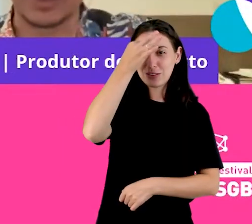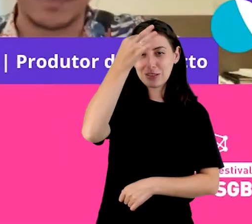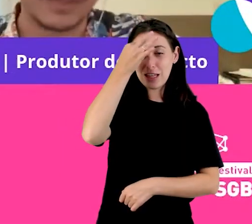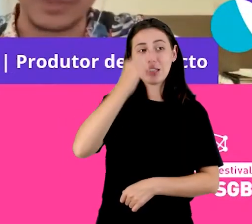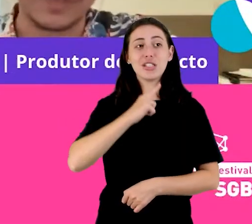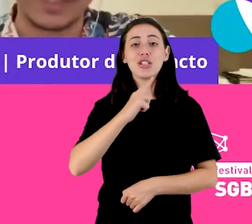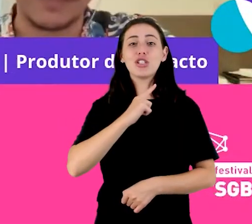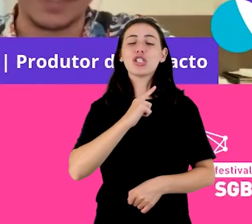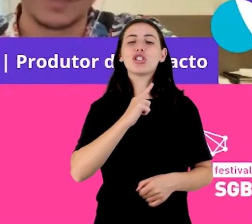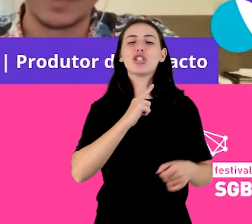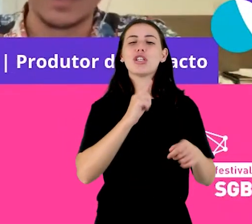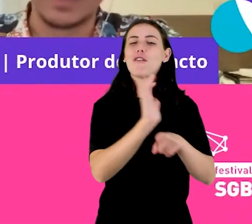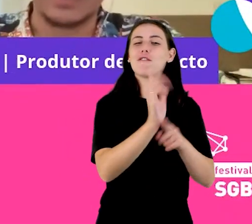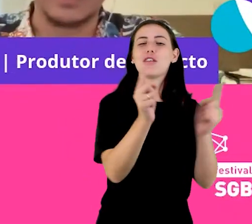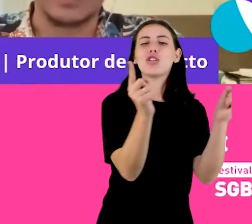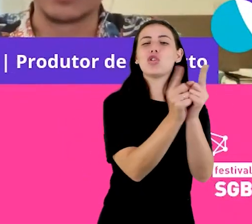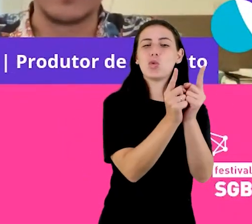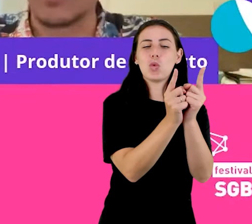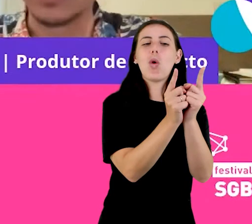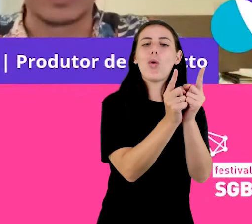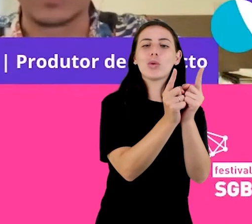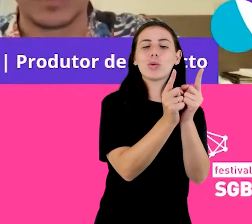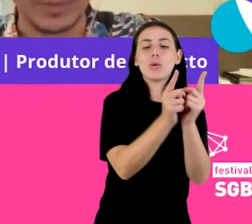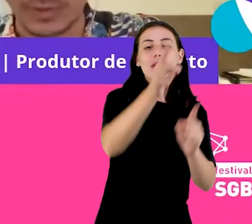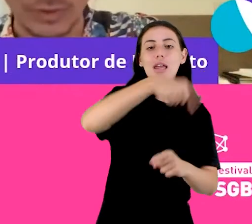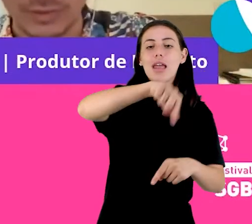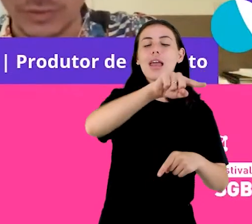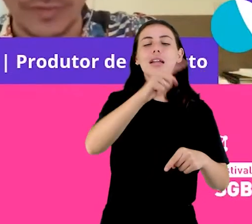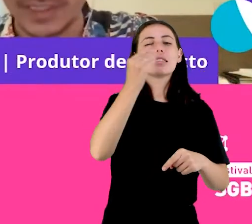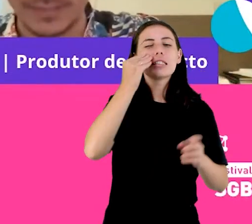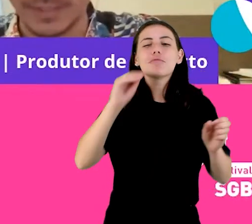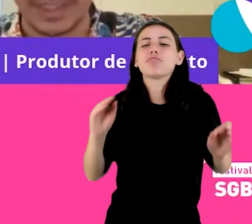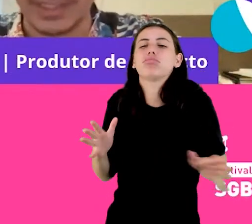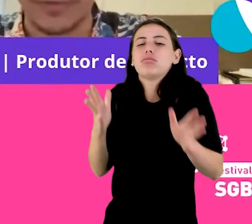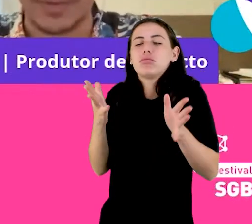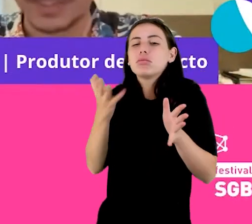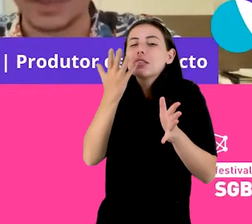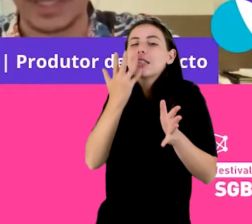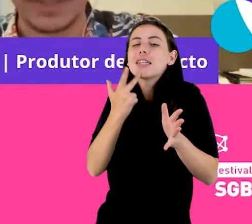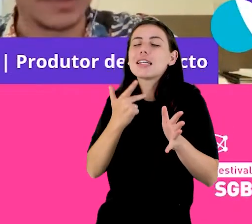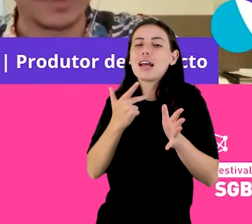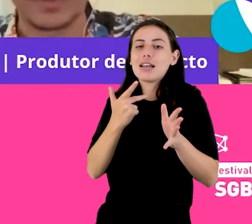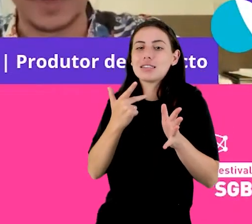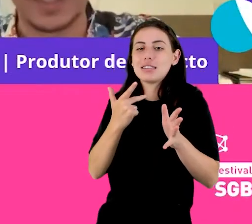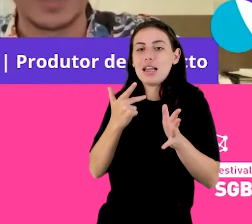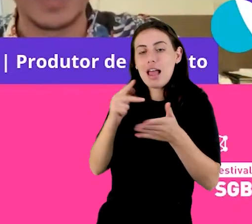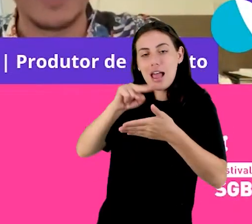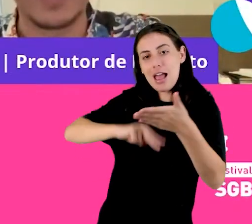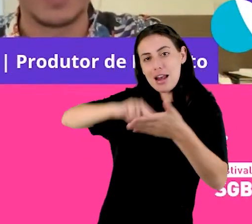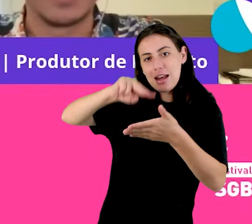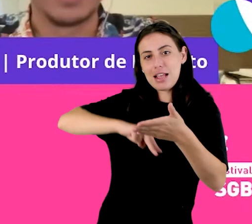fizeram produção de impacto muitas vezes na vida, e inclusive muitos produtores continuam fazendo, porque lançar um filme no Brasil é realmente